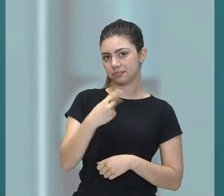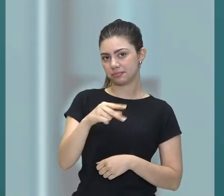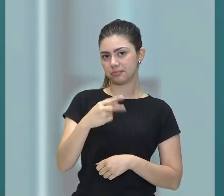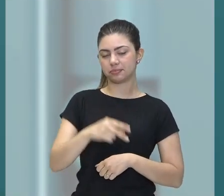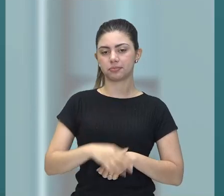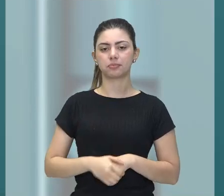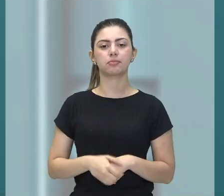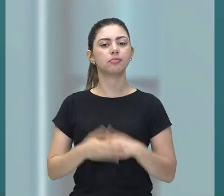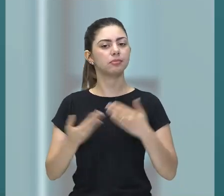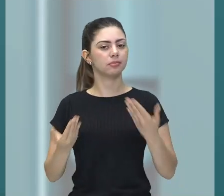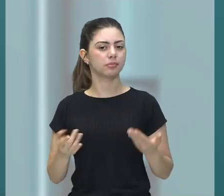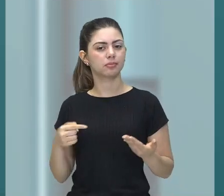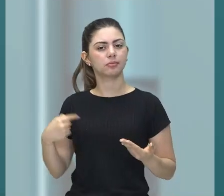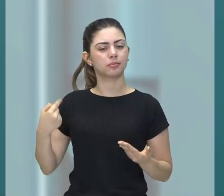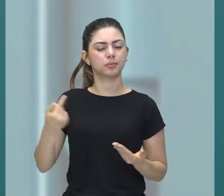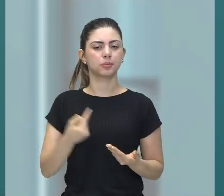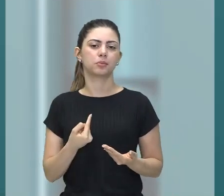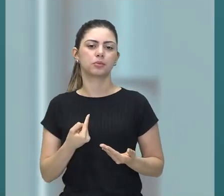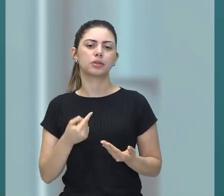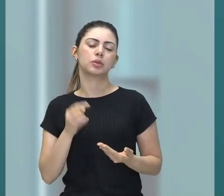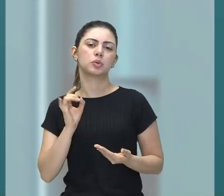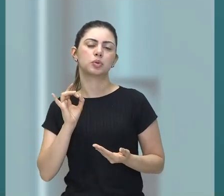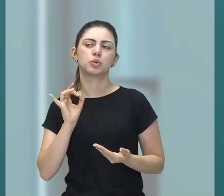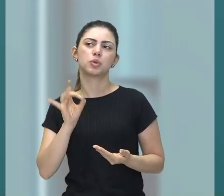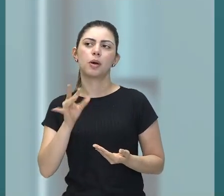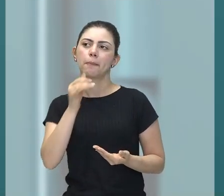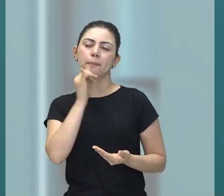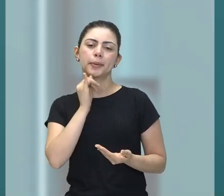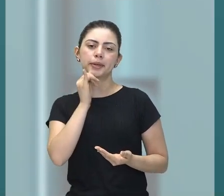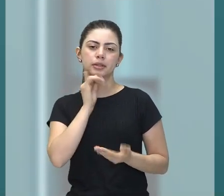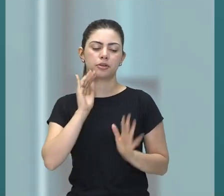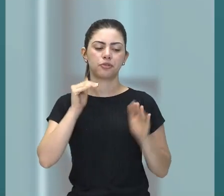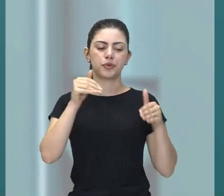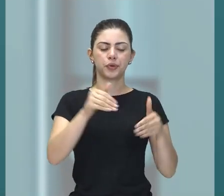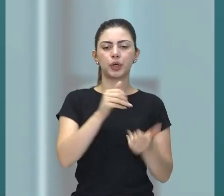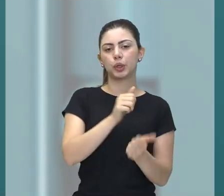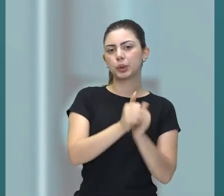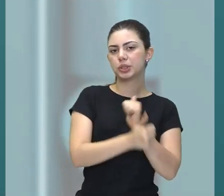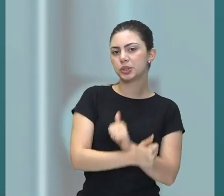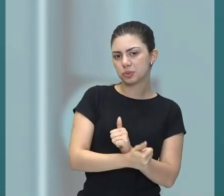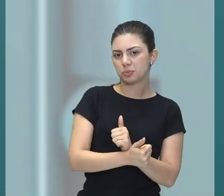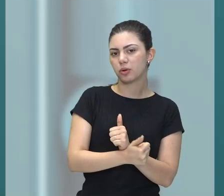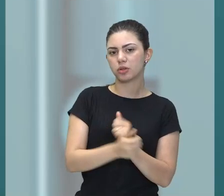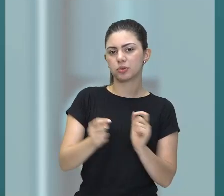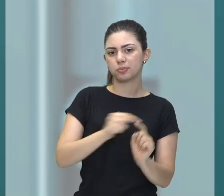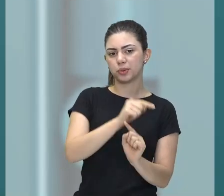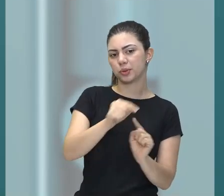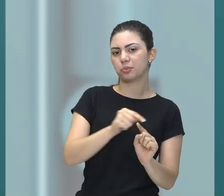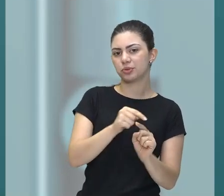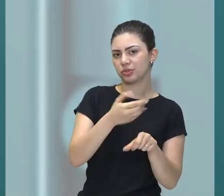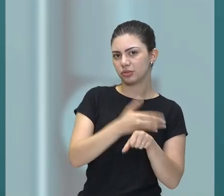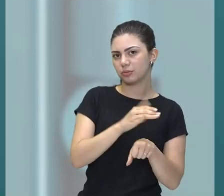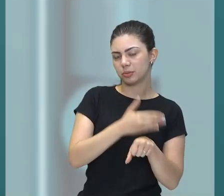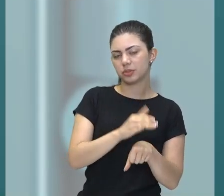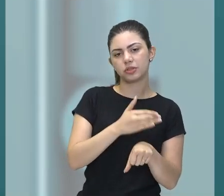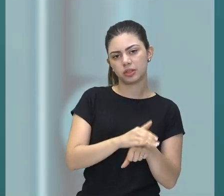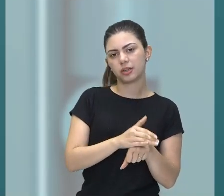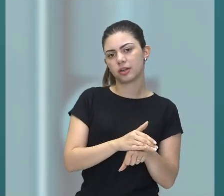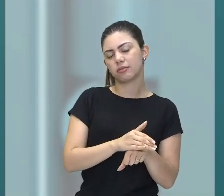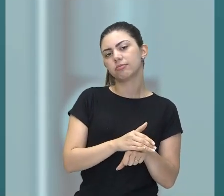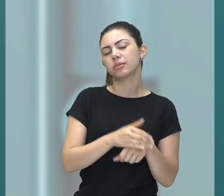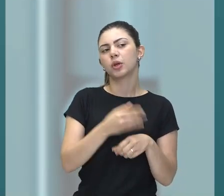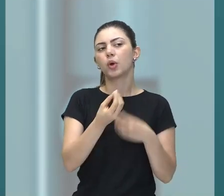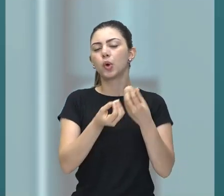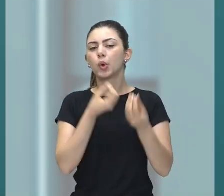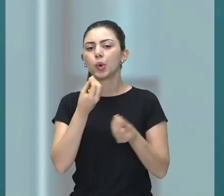Então, por isso mesmo que a gente não pode somente se ater ao esporte com finalidades práticas, entendendo como